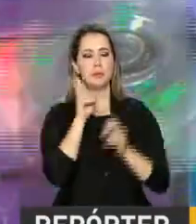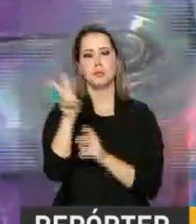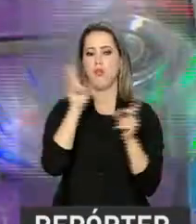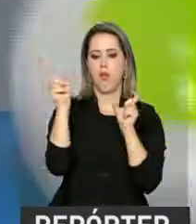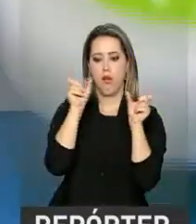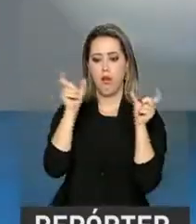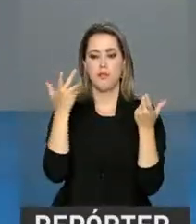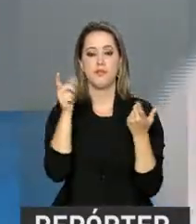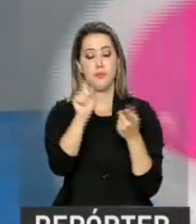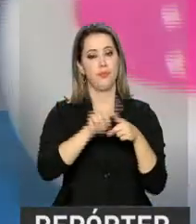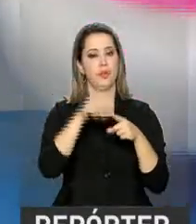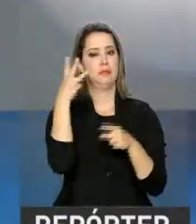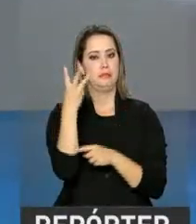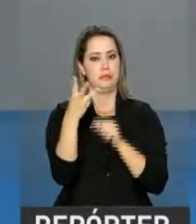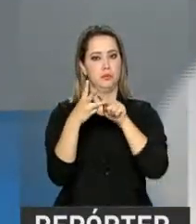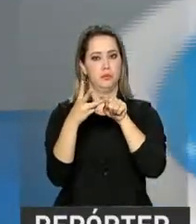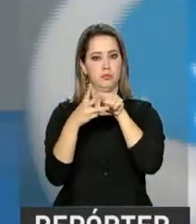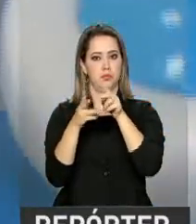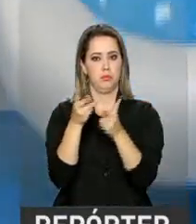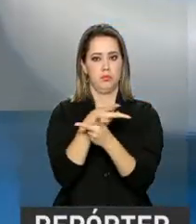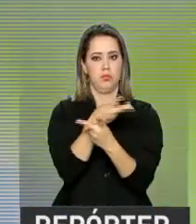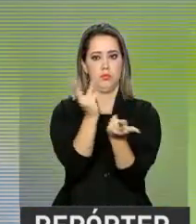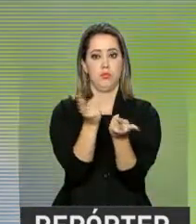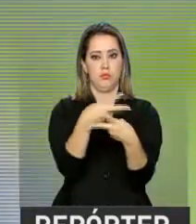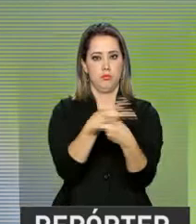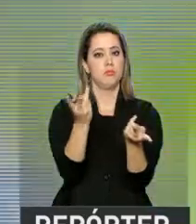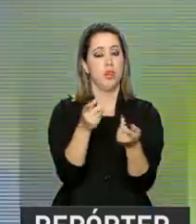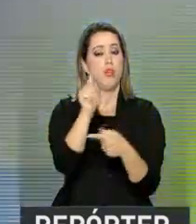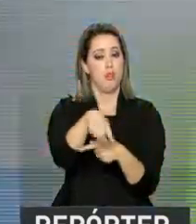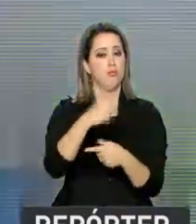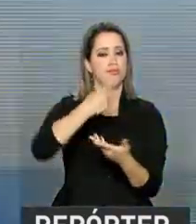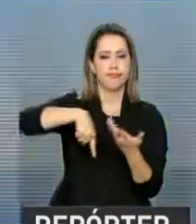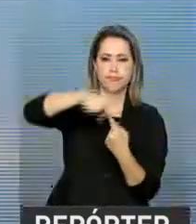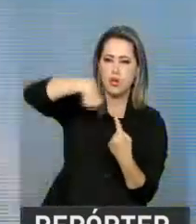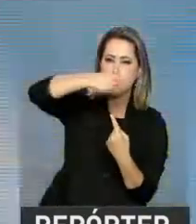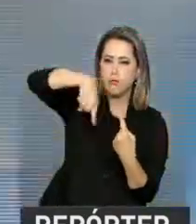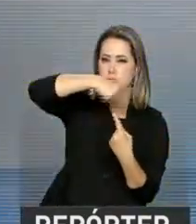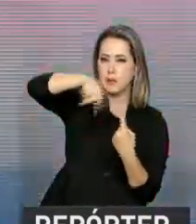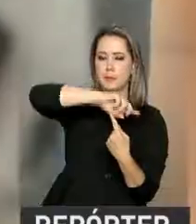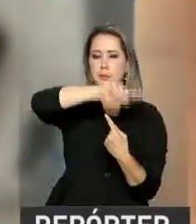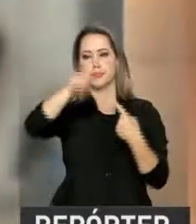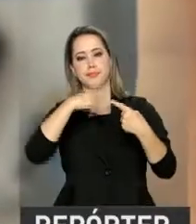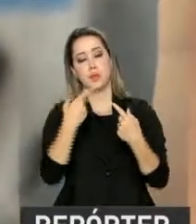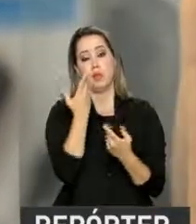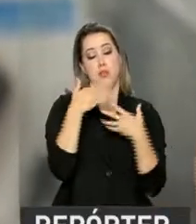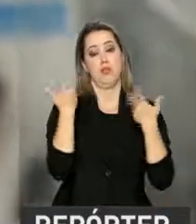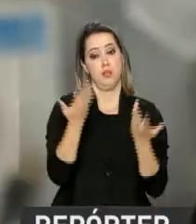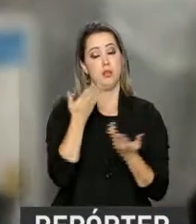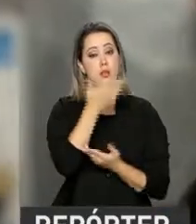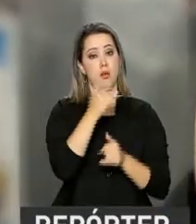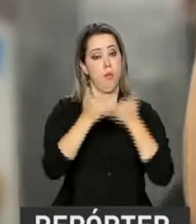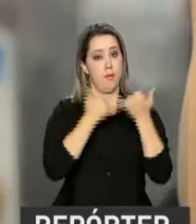atraentes com três pontas a graça do rei spinners é fazendo girar em diversas posições assim o